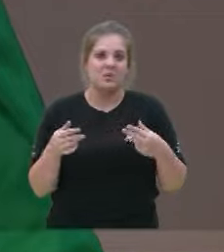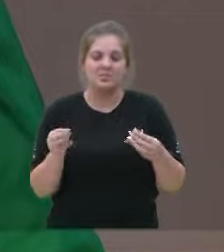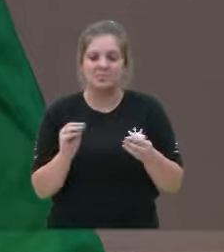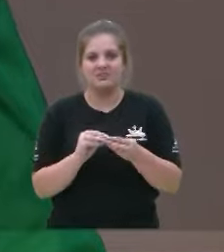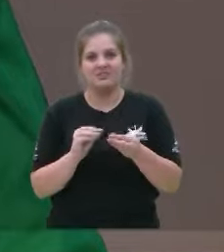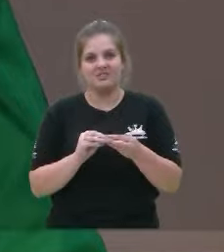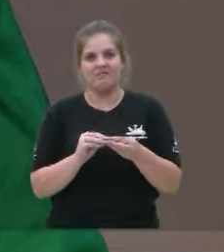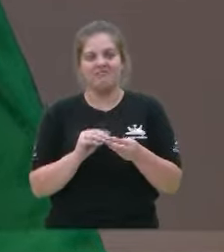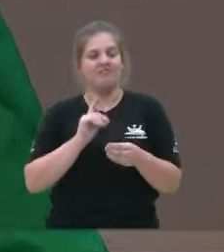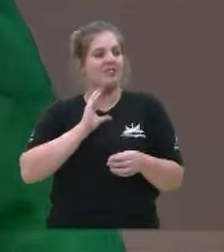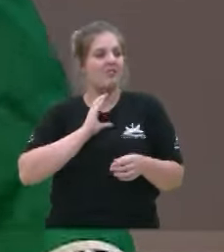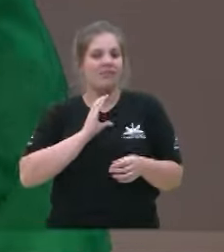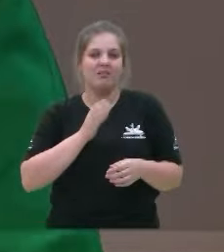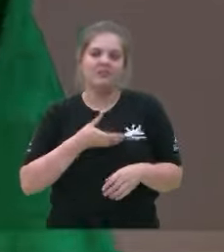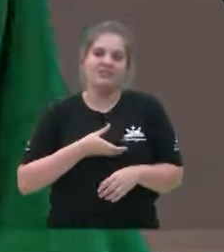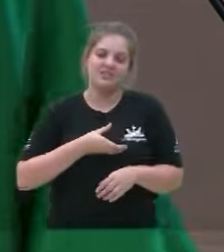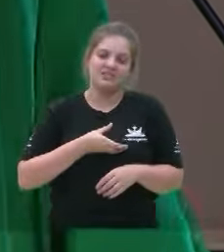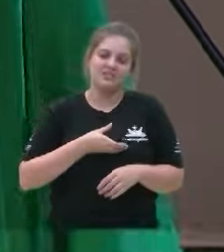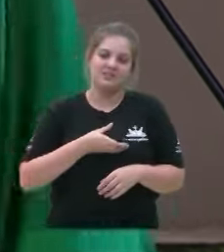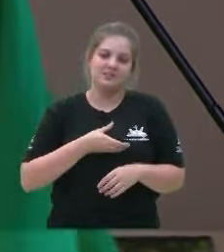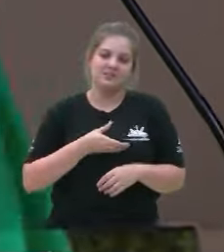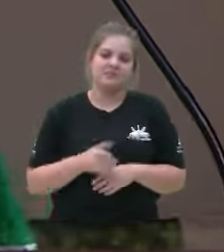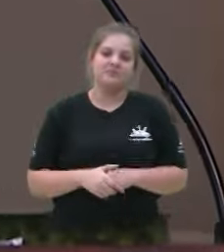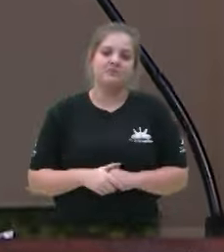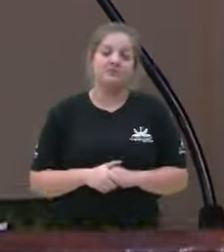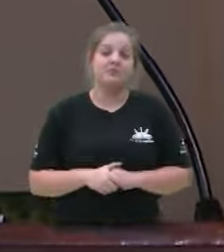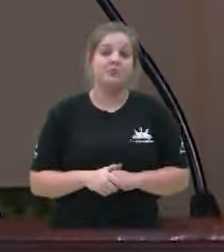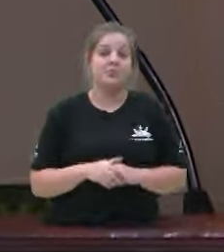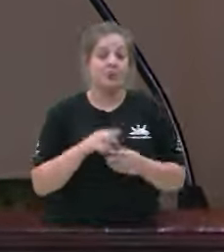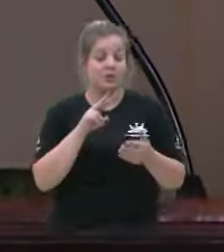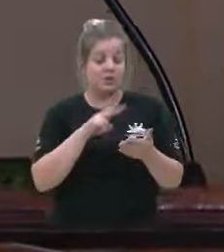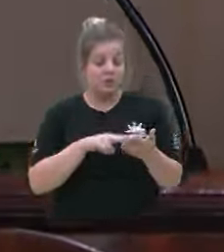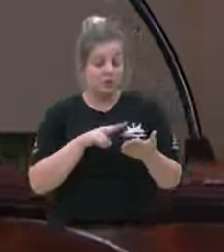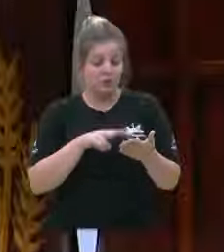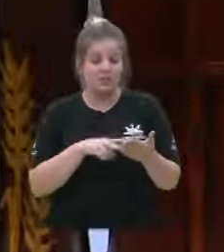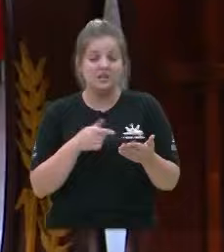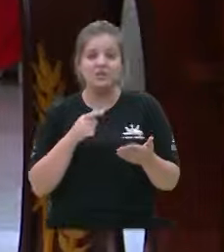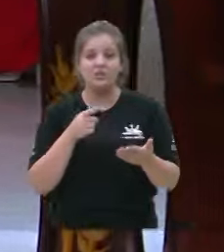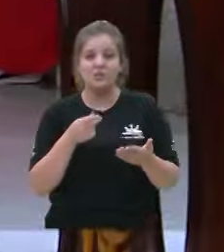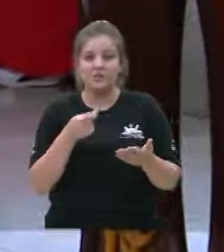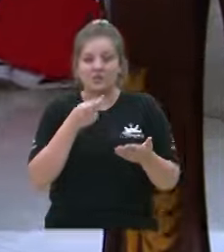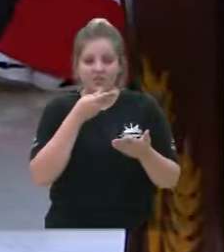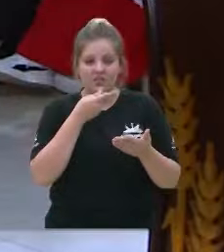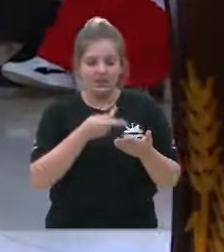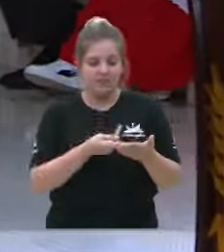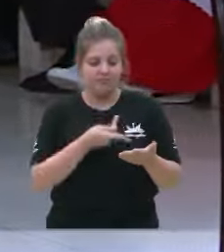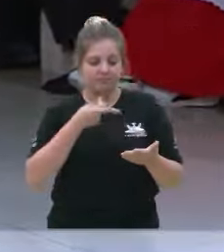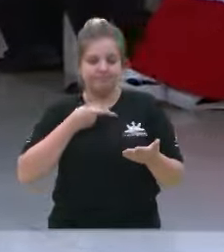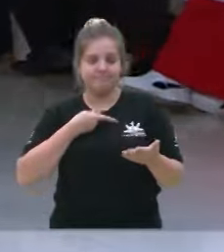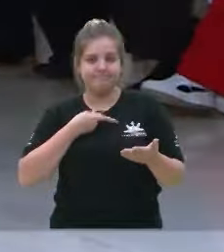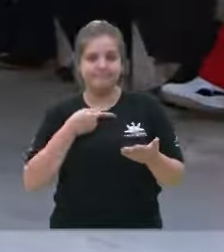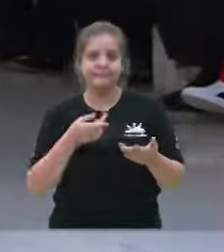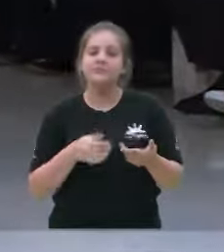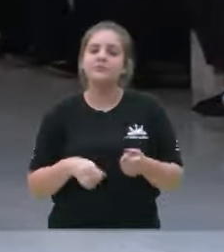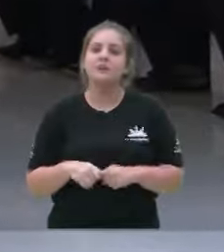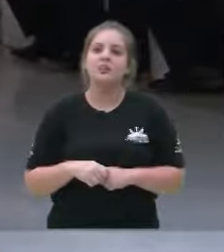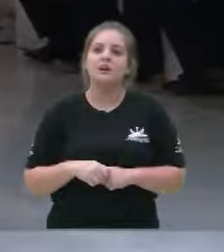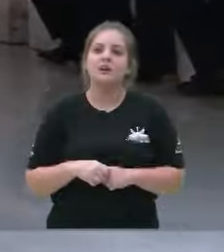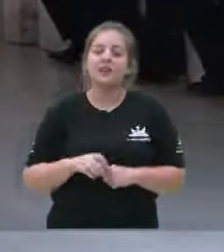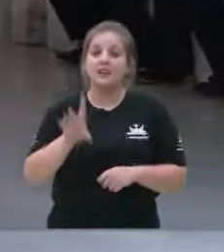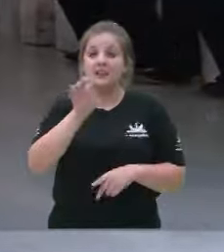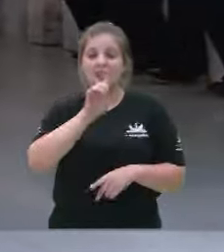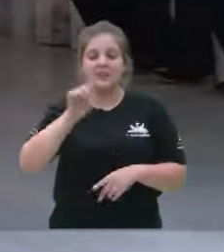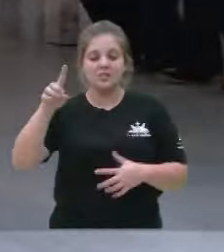conversão e o texto dizia para nós e é muito claro que Deus então